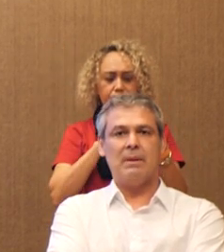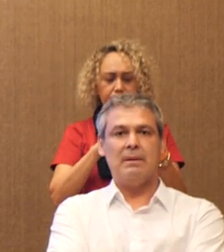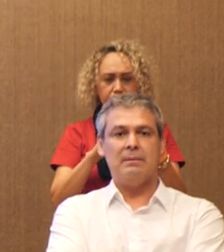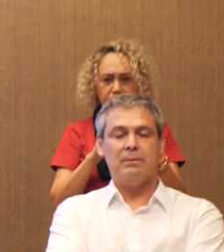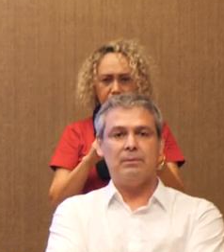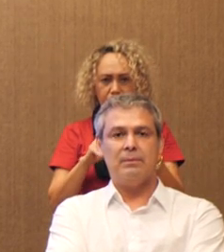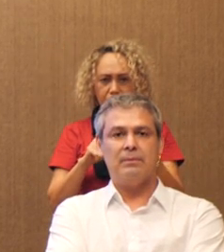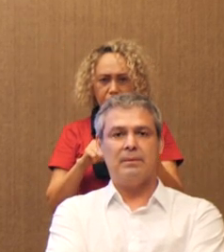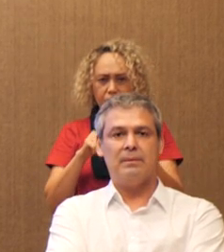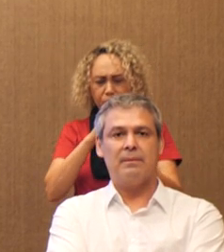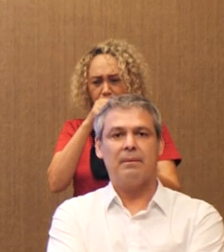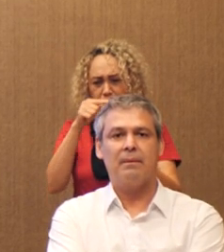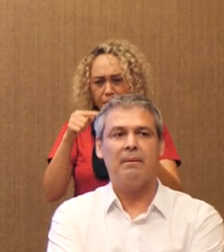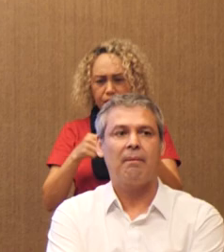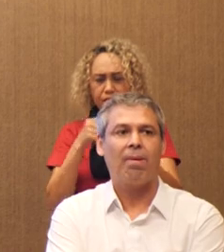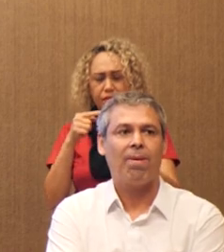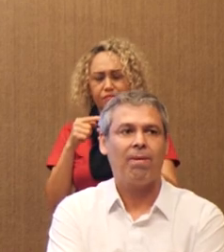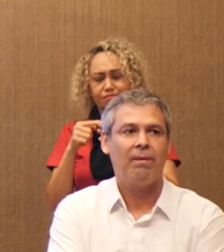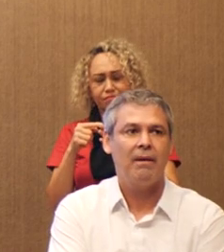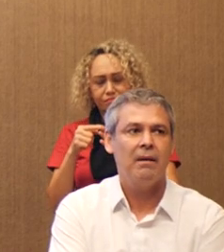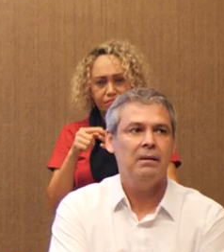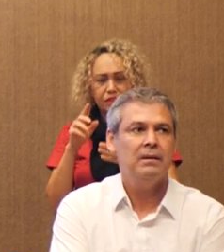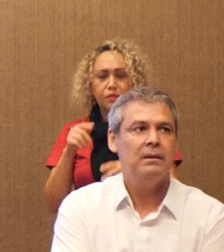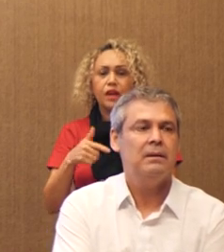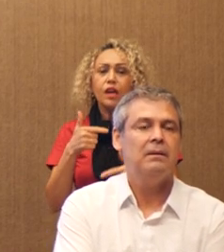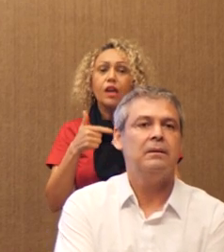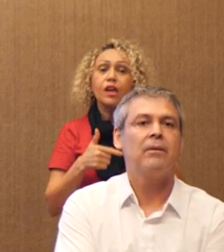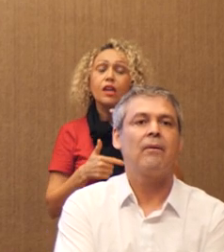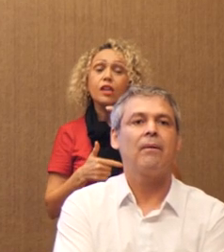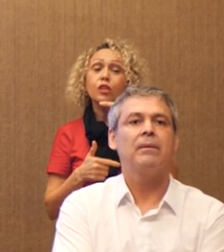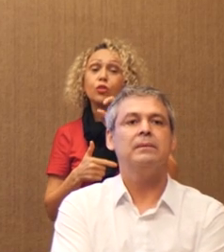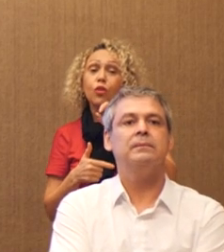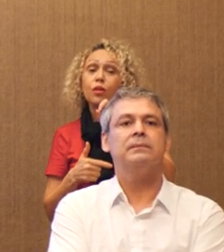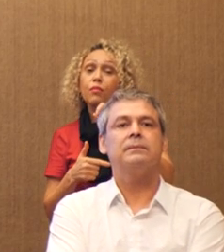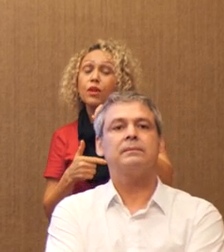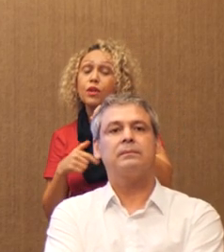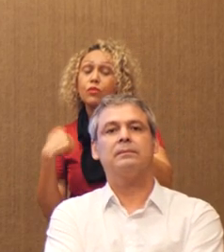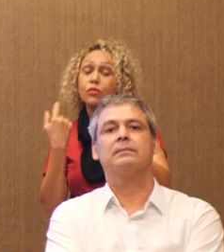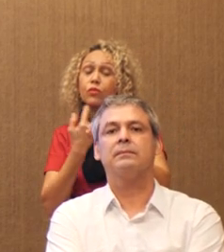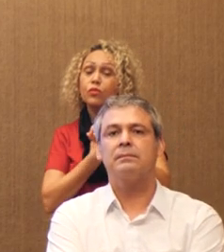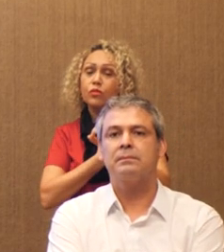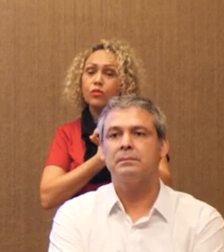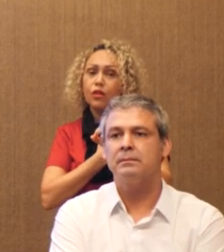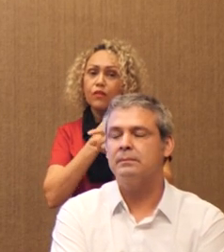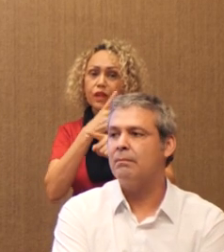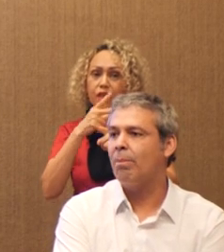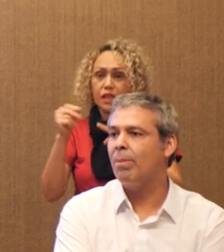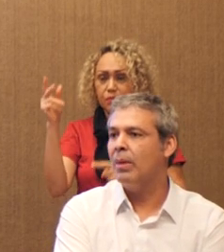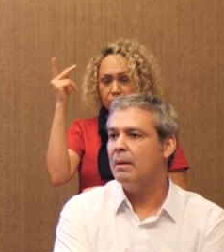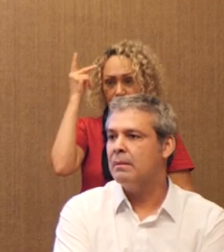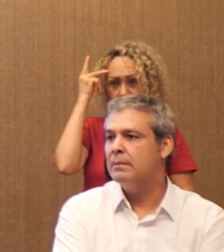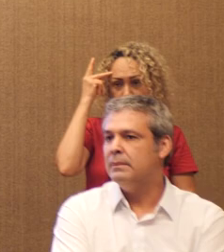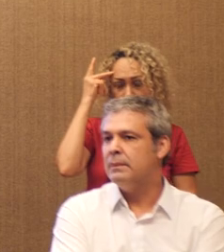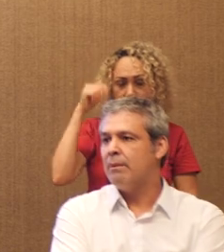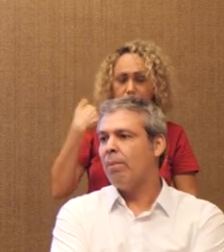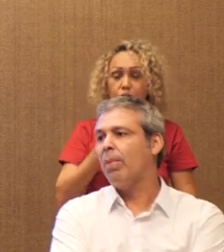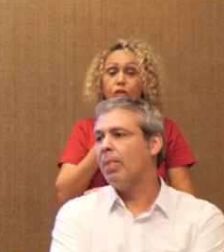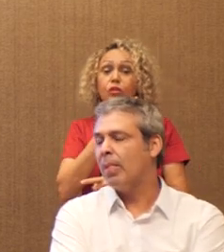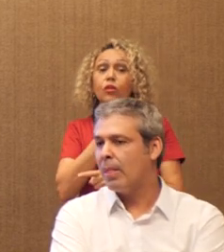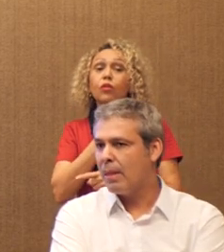116 municípios. Em 2000, vencemos em São Paulo. Ao vencer em São Paulo,